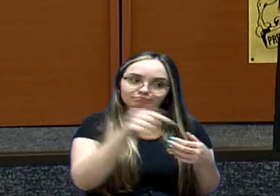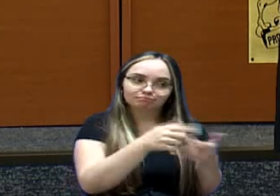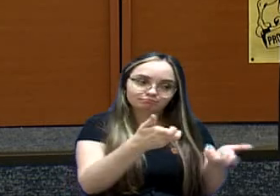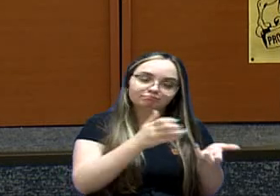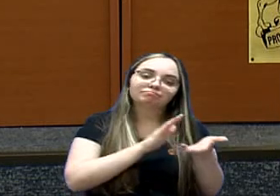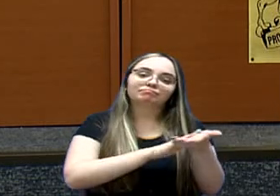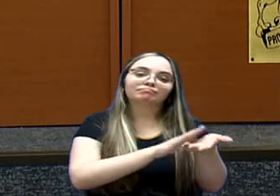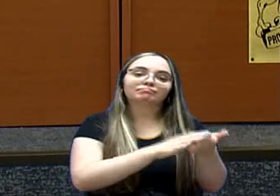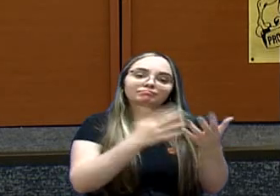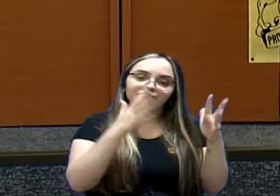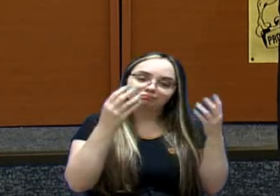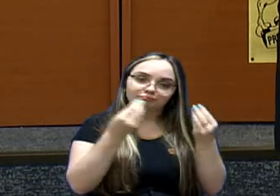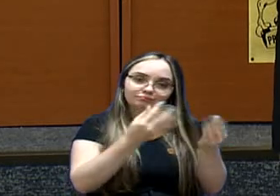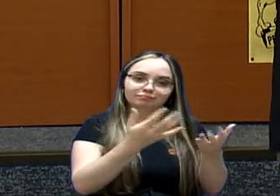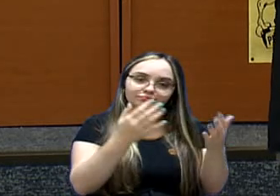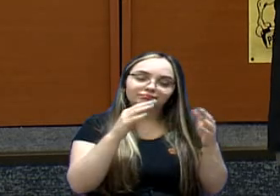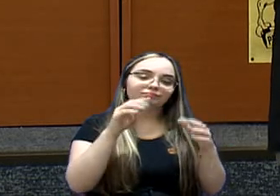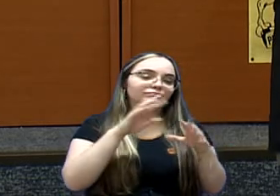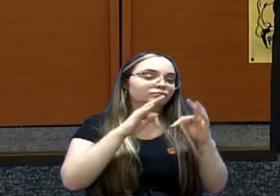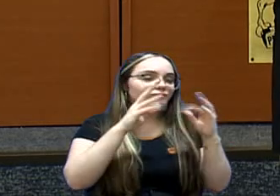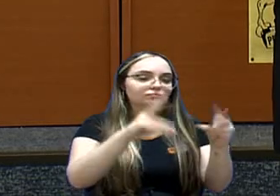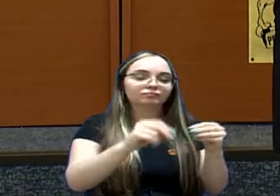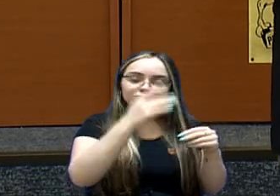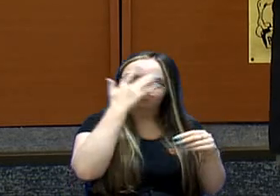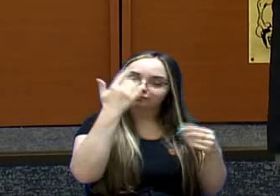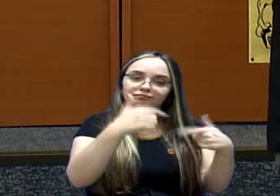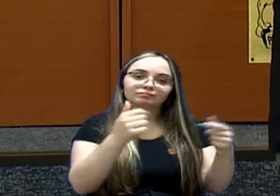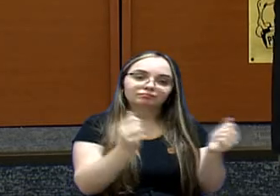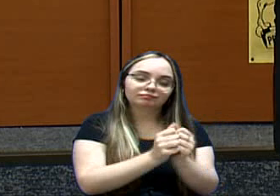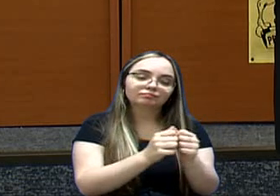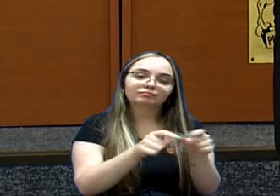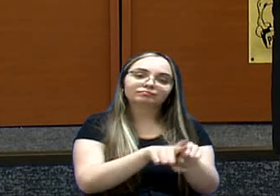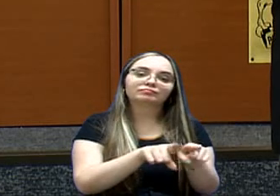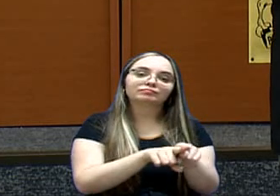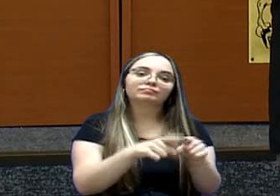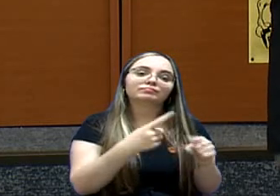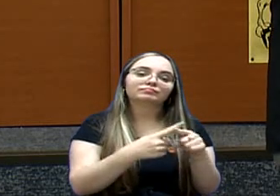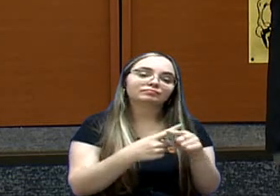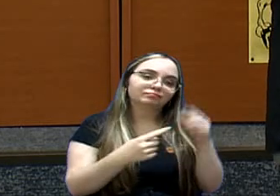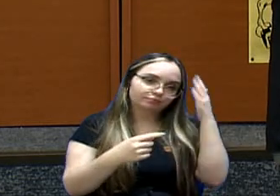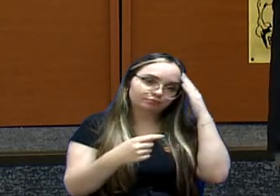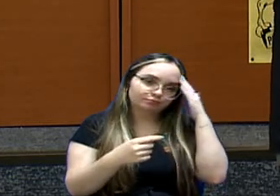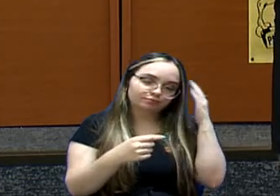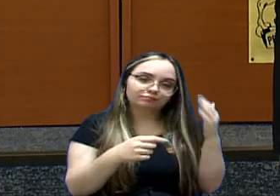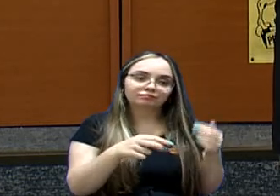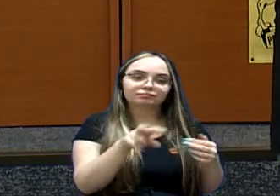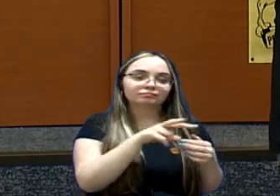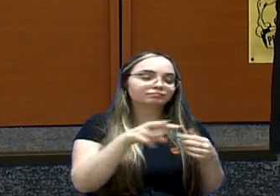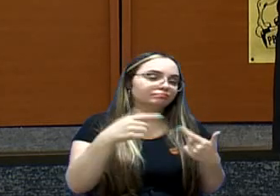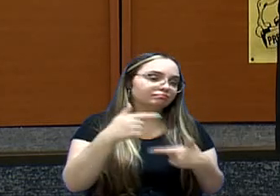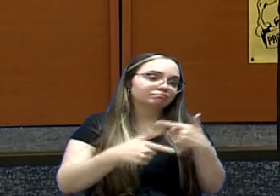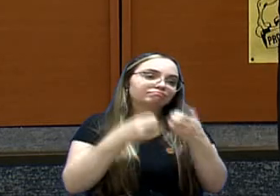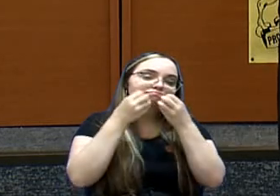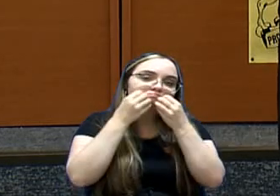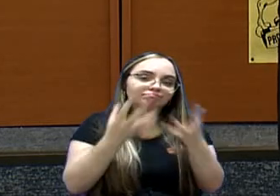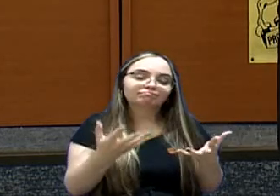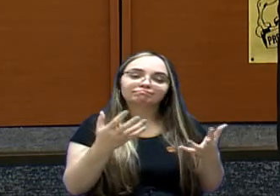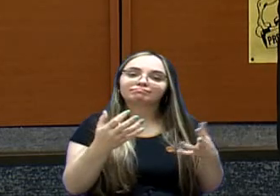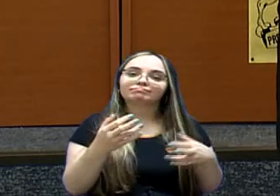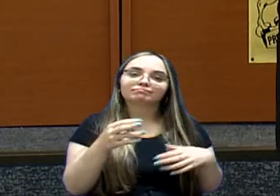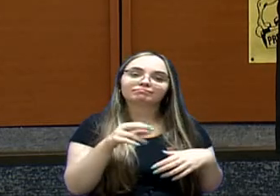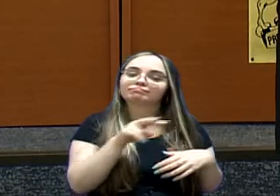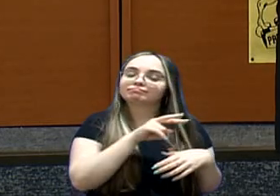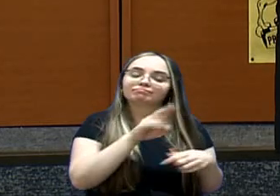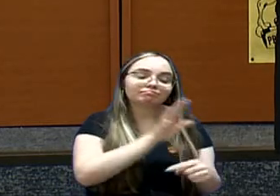homenagear em seu nome, homenagear toda a categoria dos optometristas, porque eu sei que vocês fazem um trabalho muito bacana, ajudam